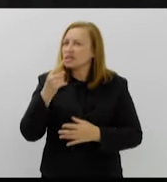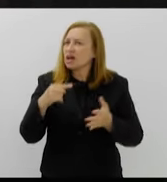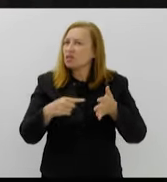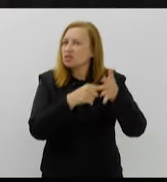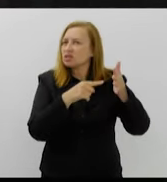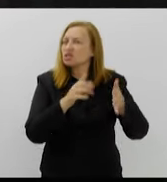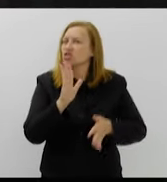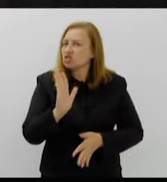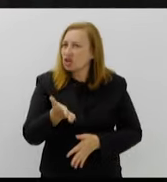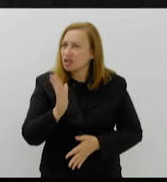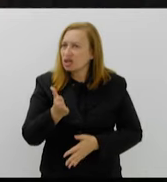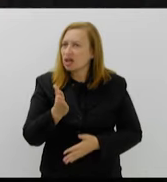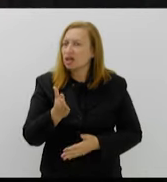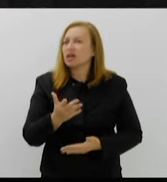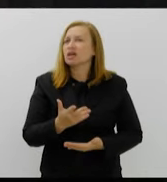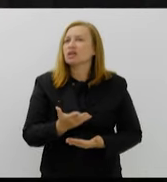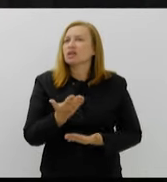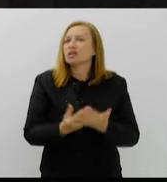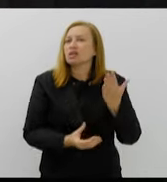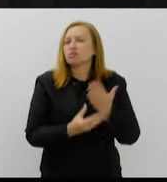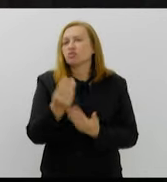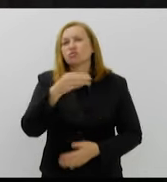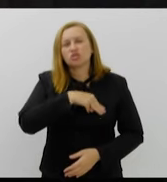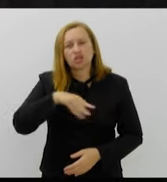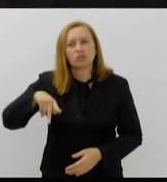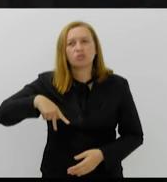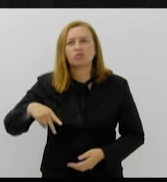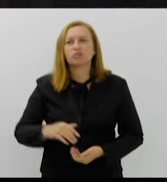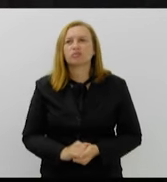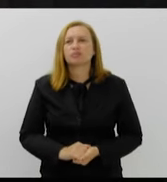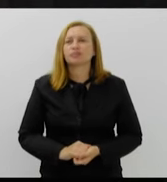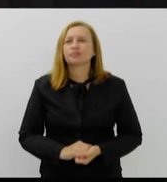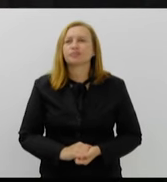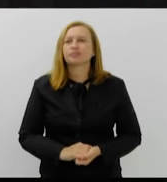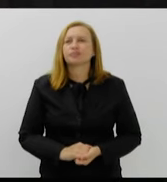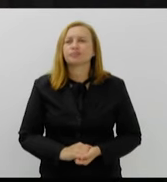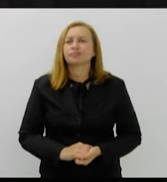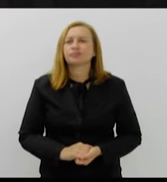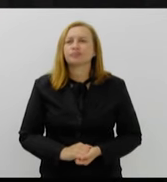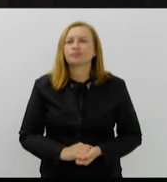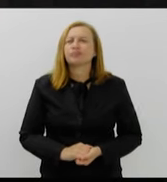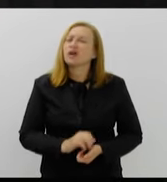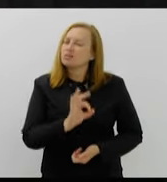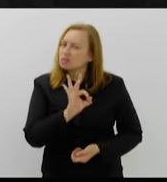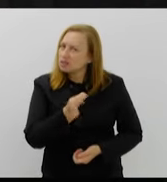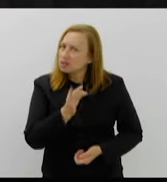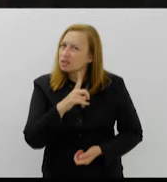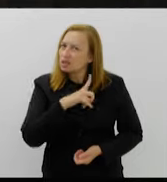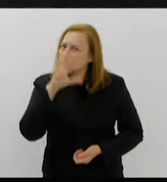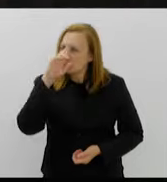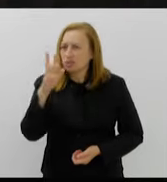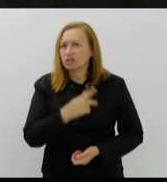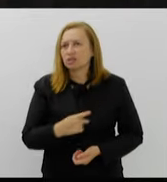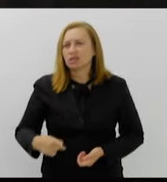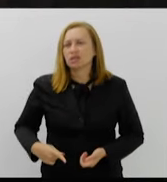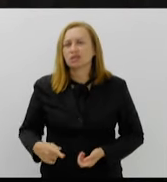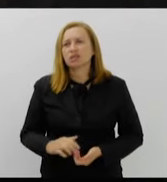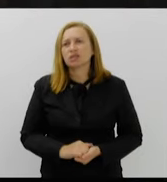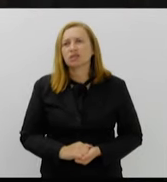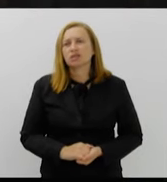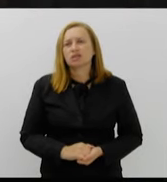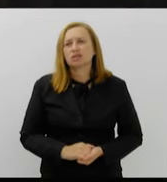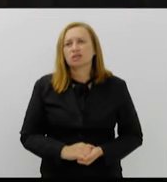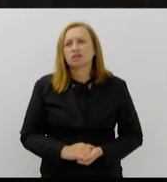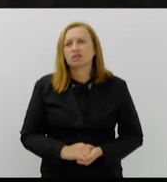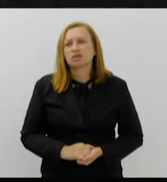já está em posse do ministério público e eu tenho certeza presidente